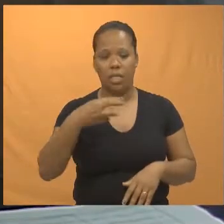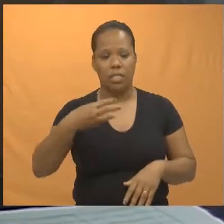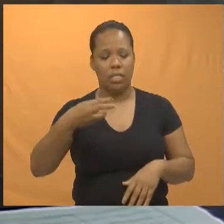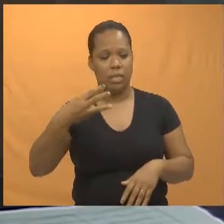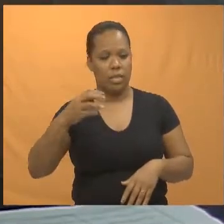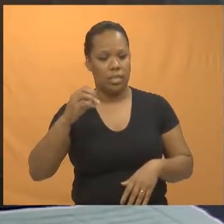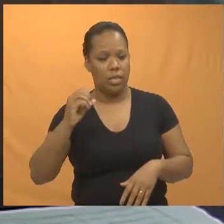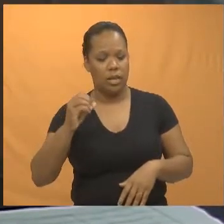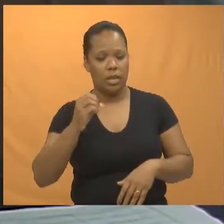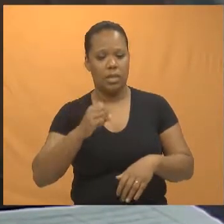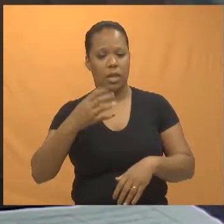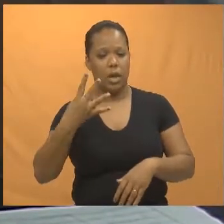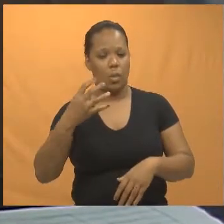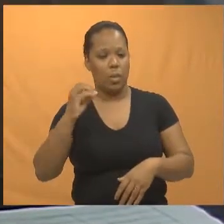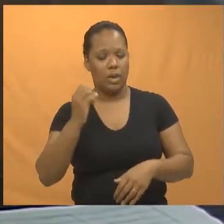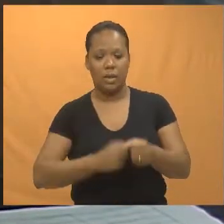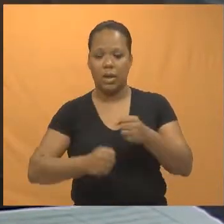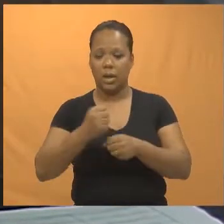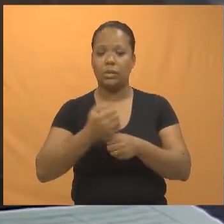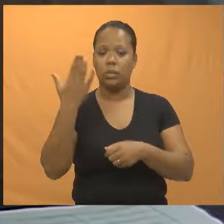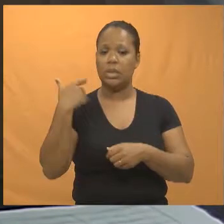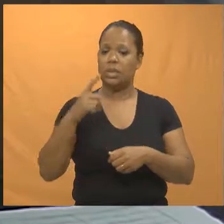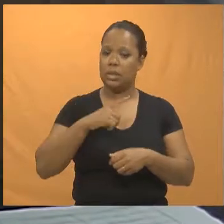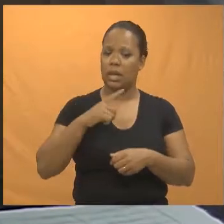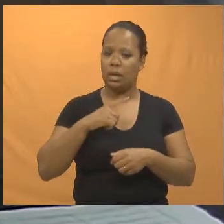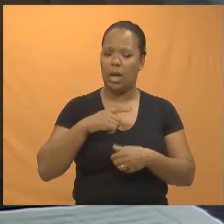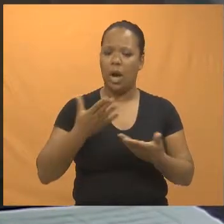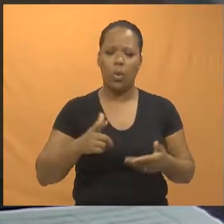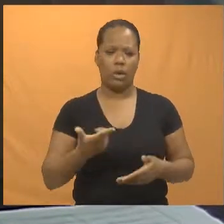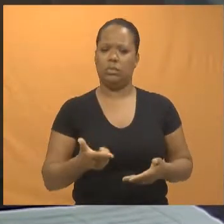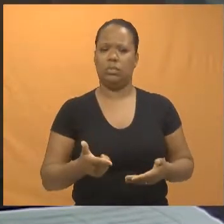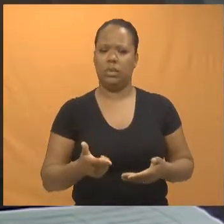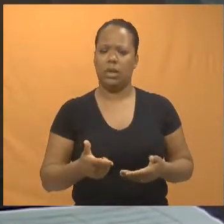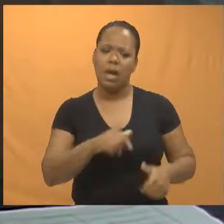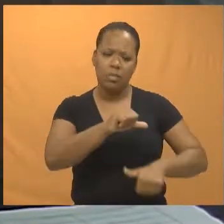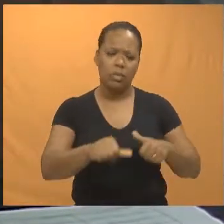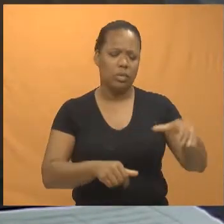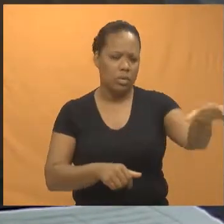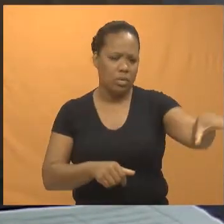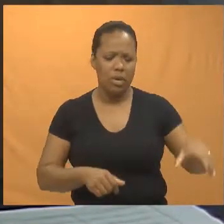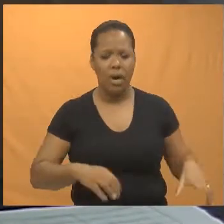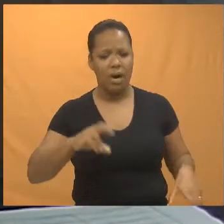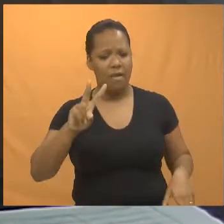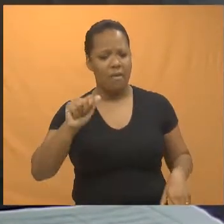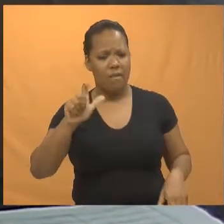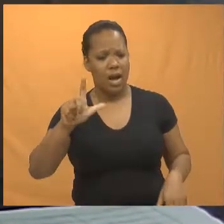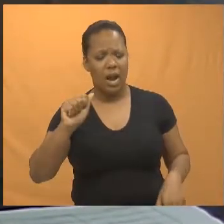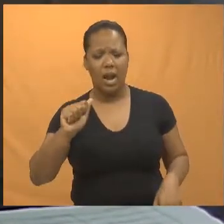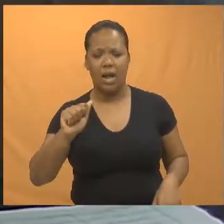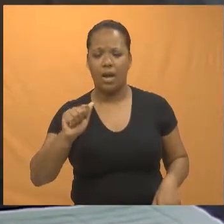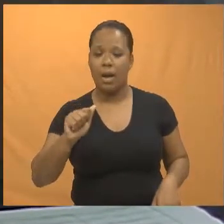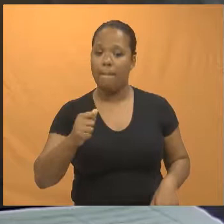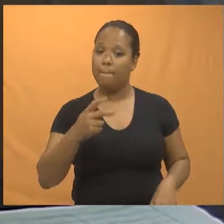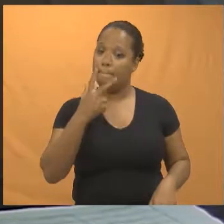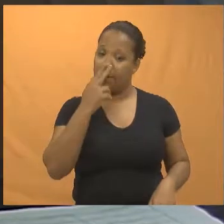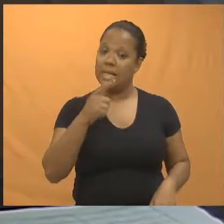anos atrás. Ele não existe mais. E aquilo se transforma numa vala, né? Mas na carta do IGC, como não foi atualizada, ainda